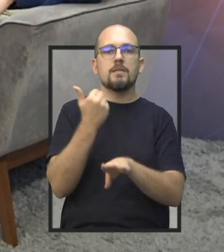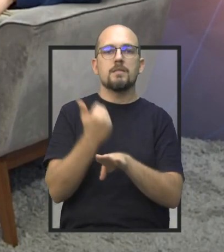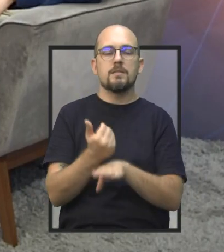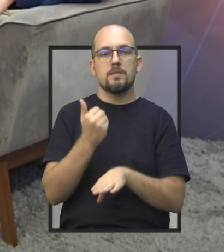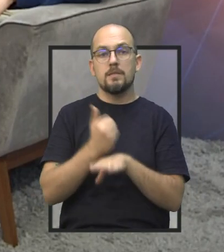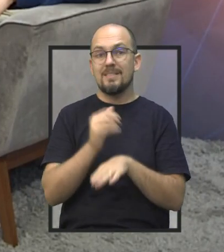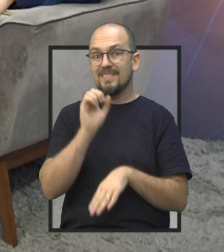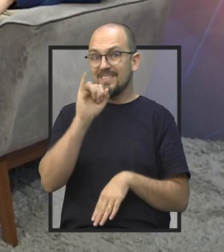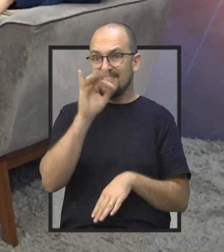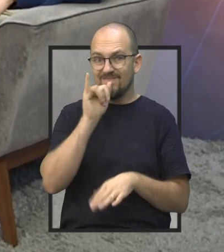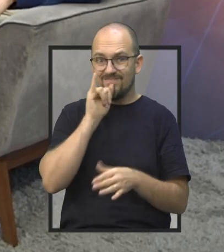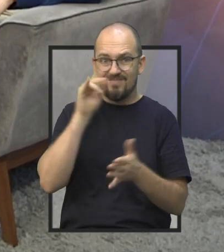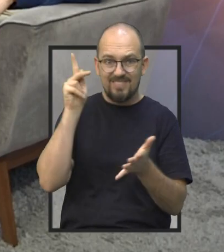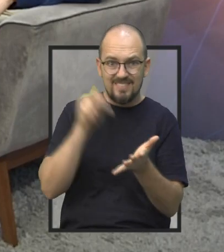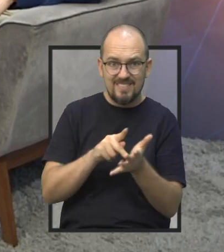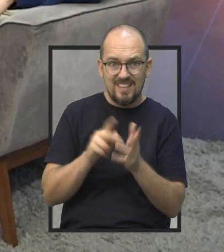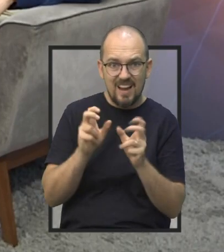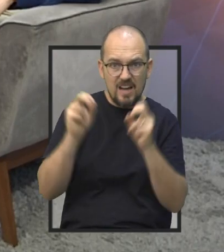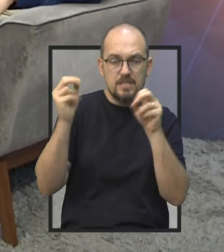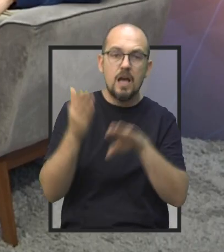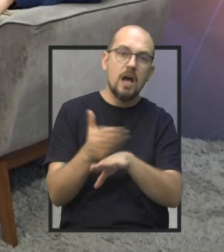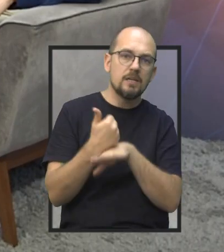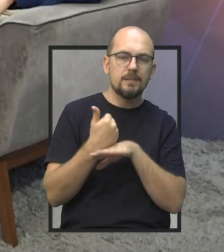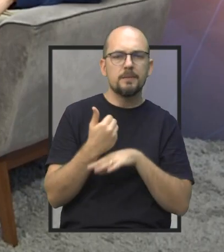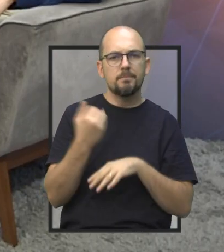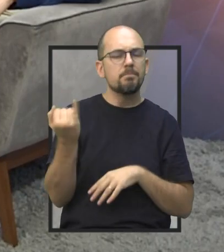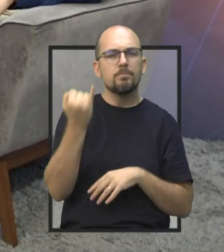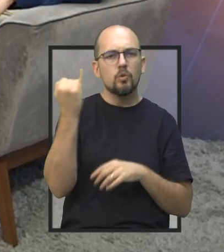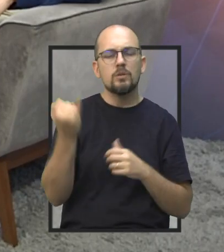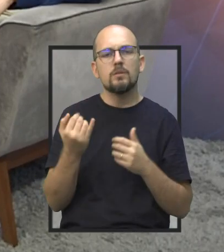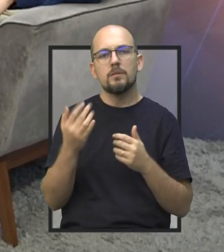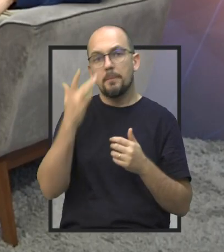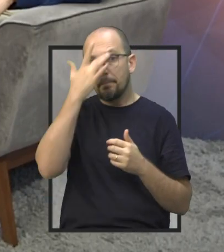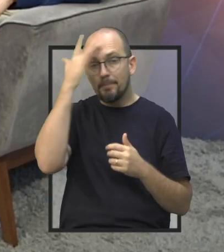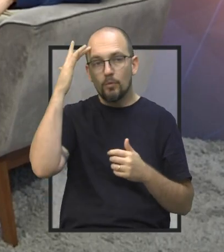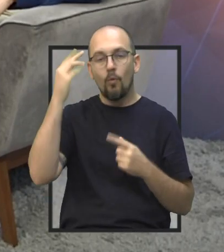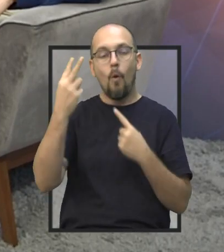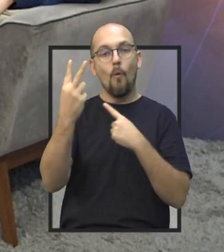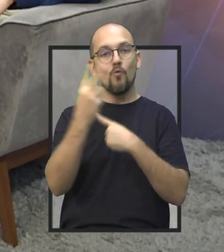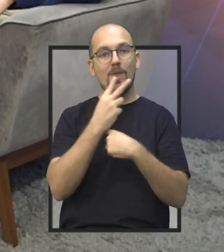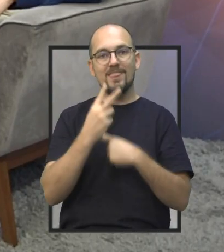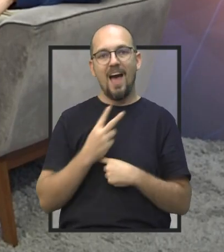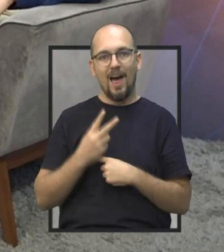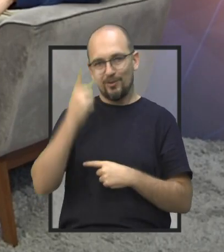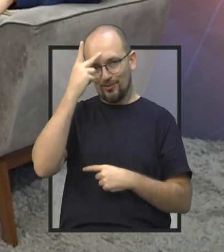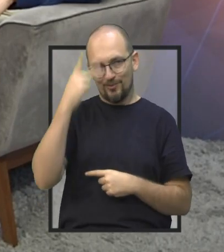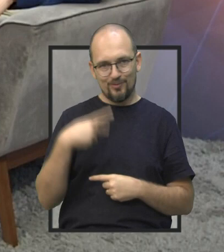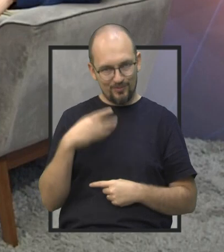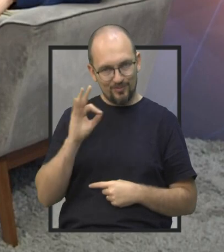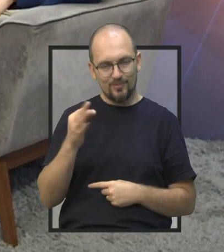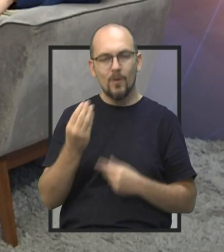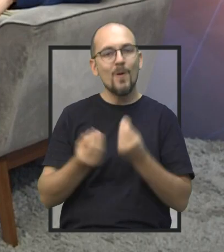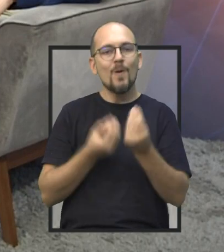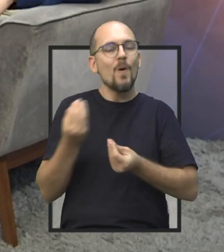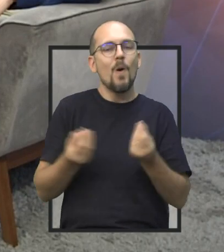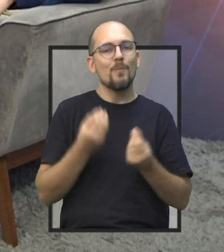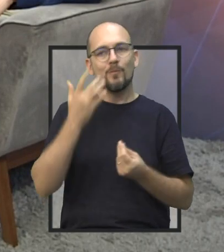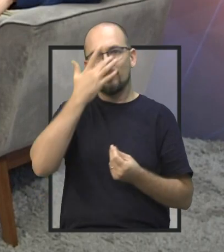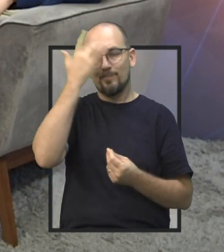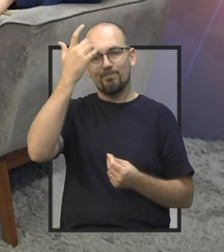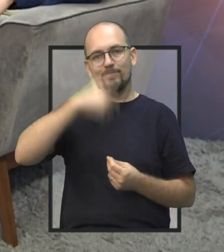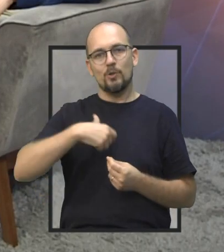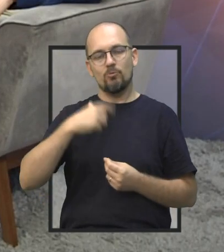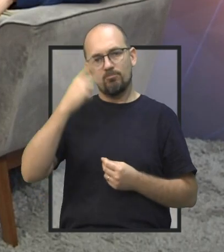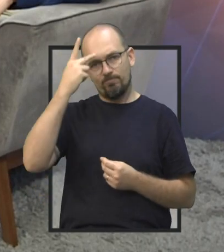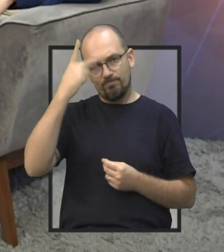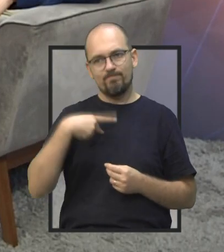do câncer, esse diagnóstico seja precoce. Então é importante que as pessoas tenham esse autocuidado também, né, para que o diagnóstico precoce